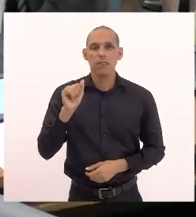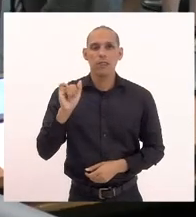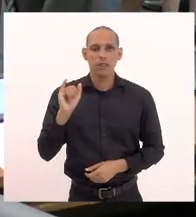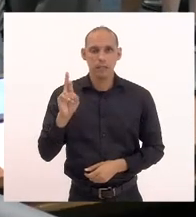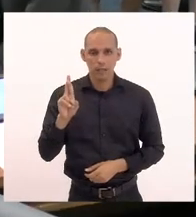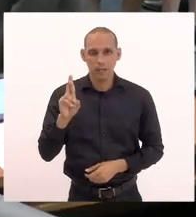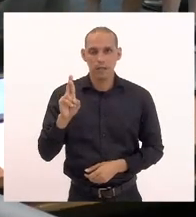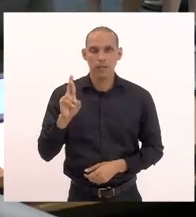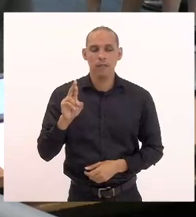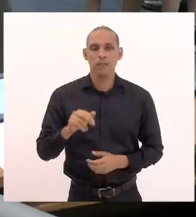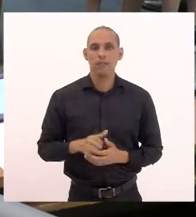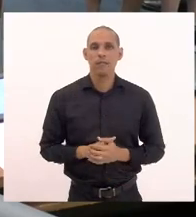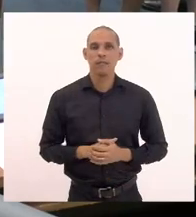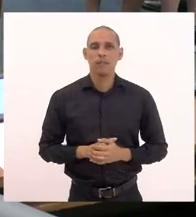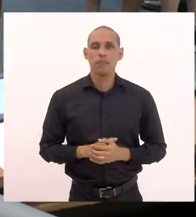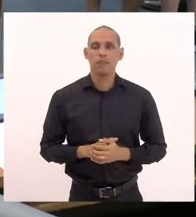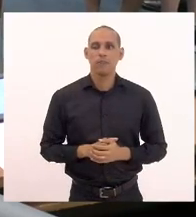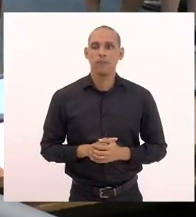Bittencourt.